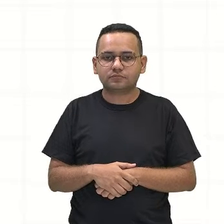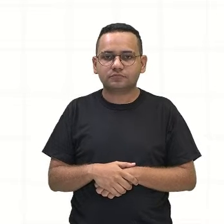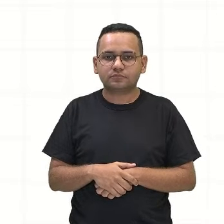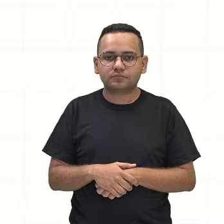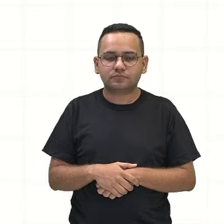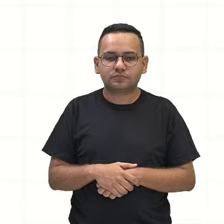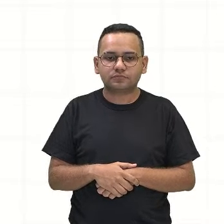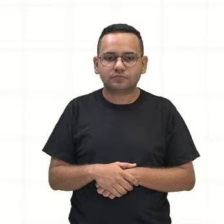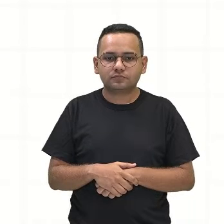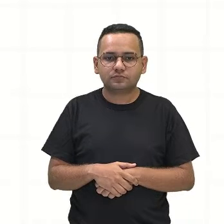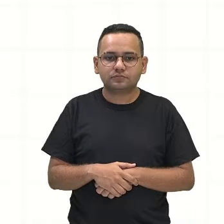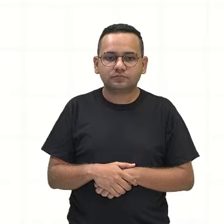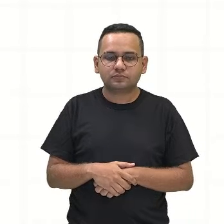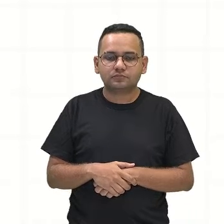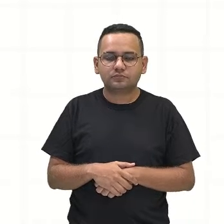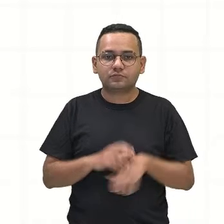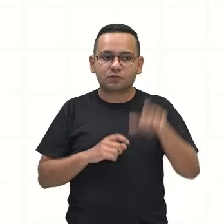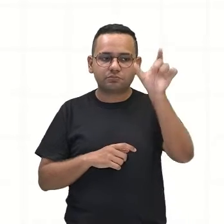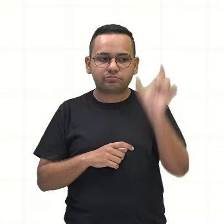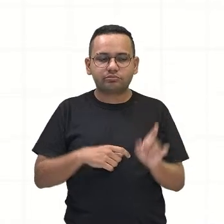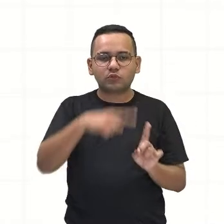Dos gêneros musicais,